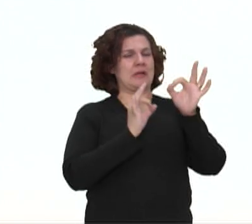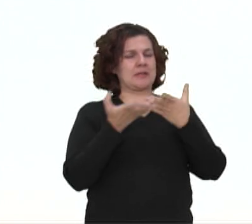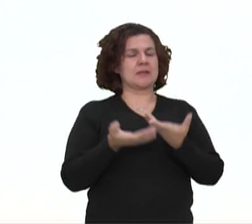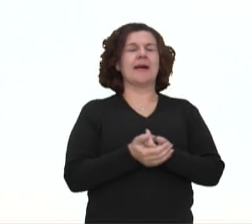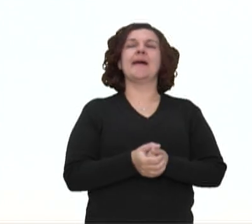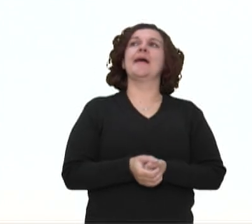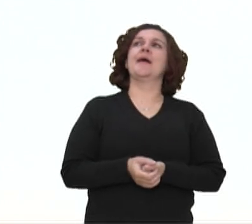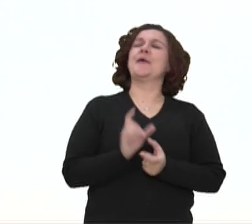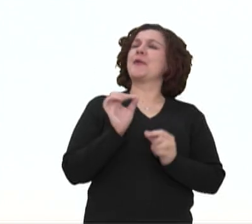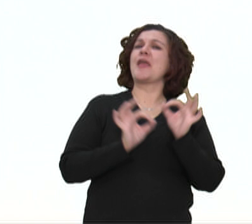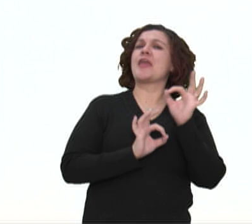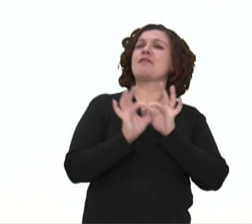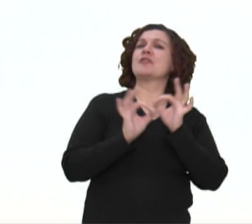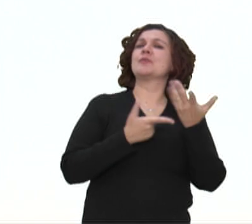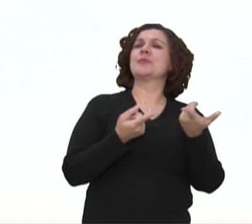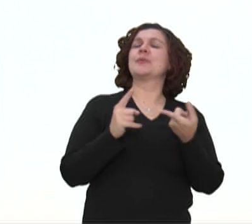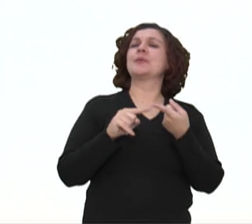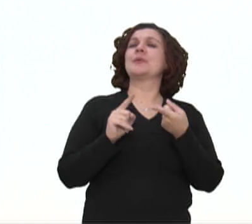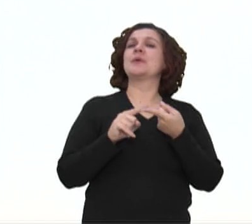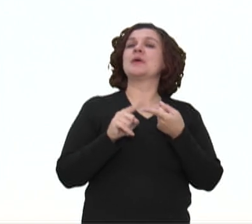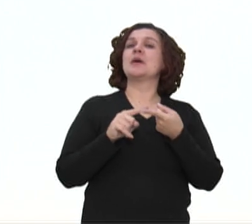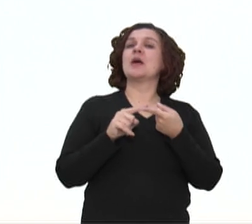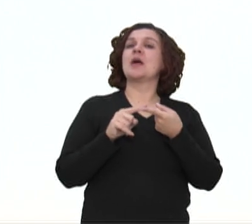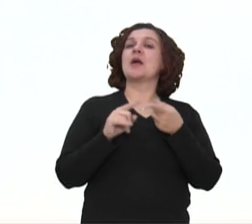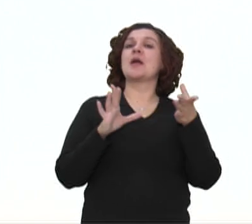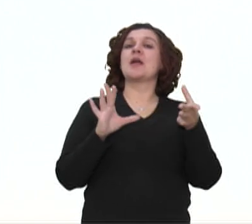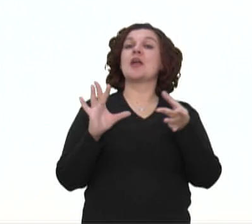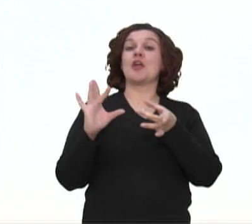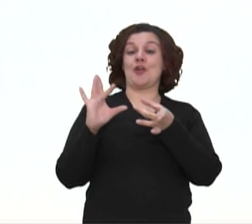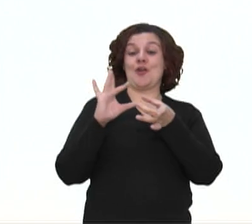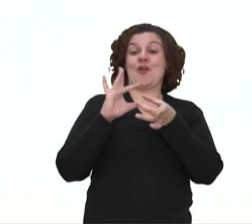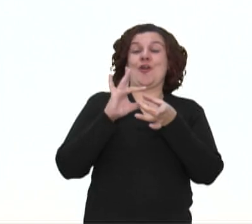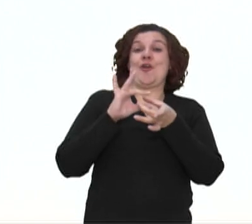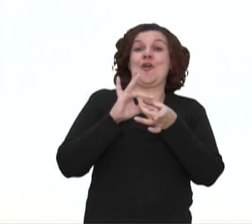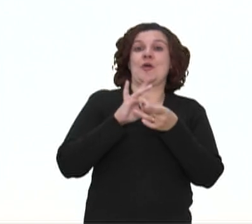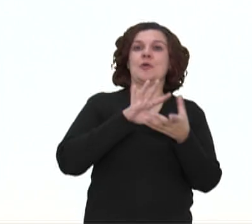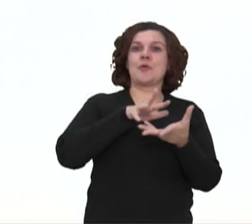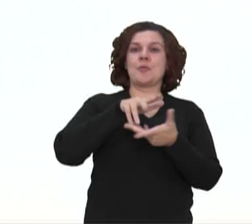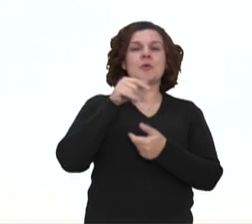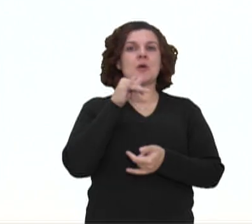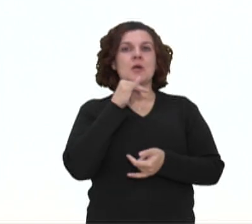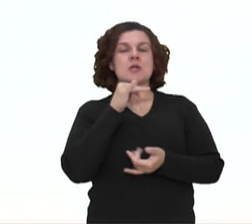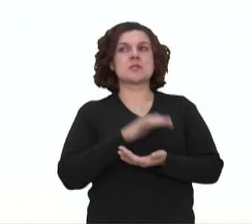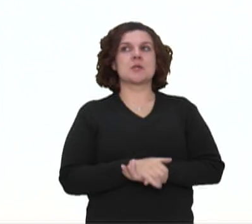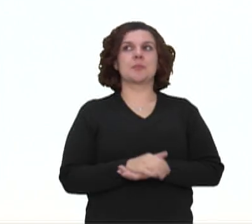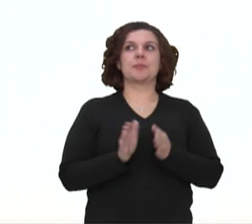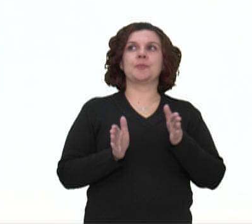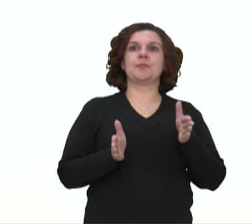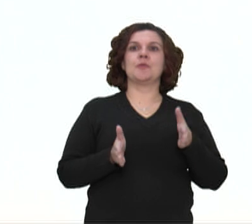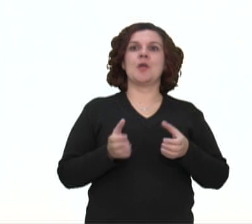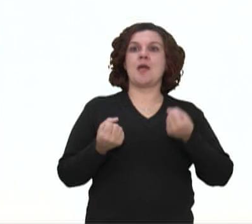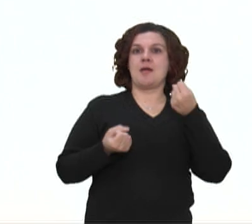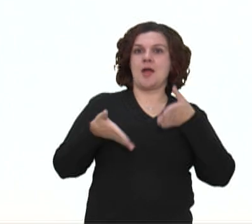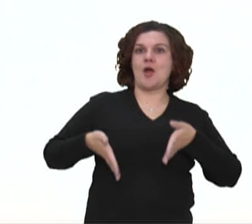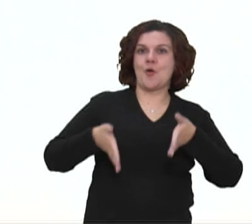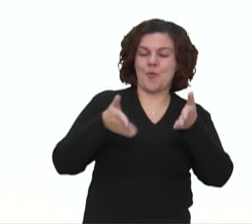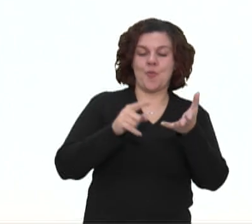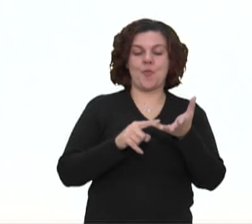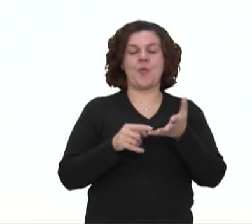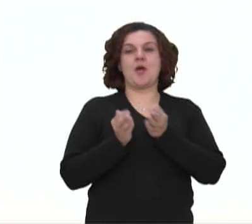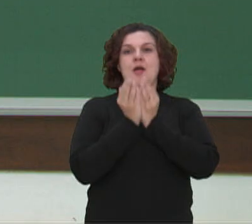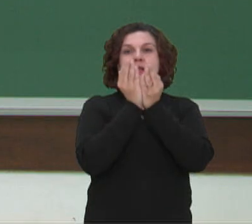mesmo? São as formas de conexão com o mundo. Exemplo, as rodovias, os